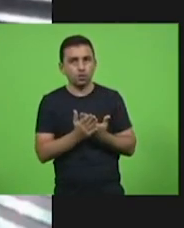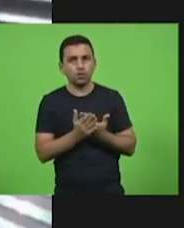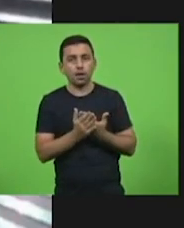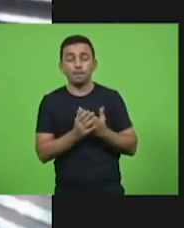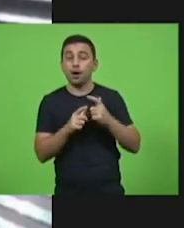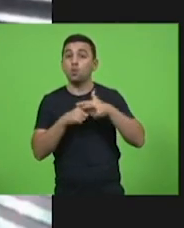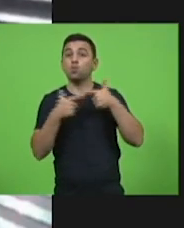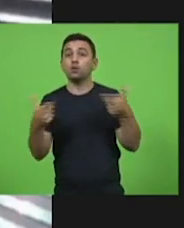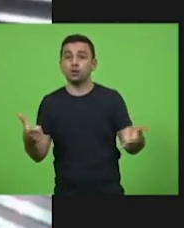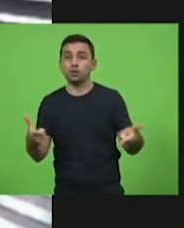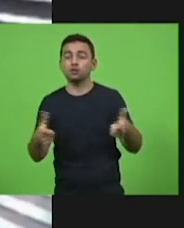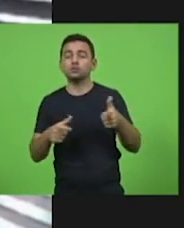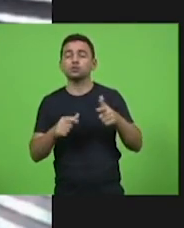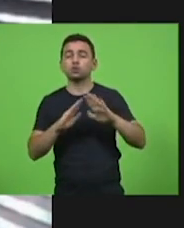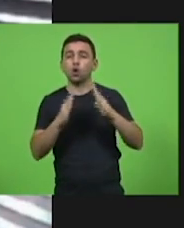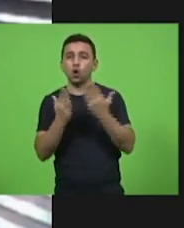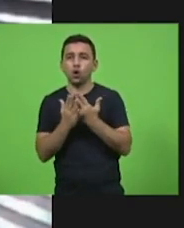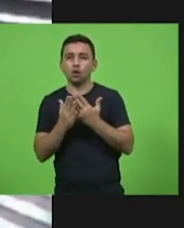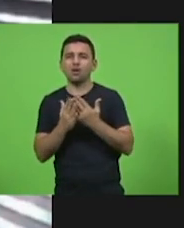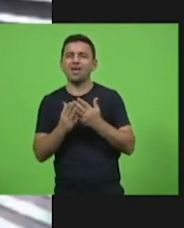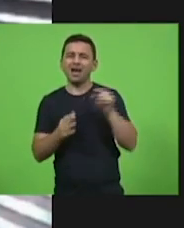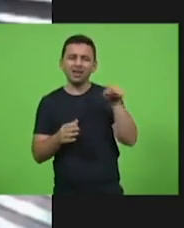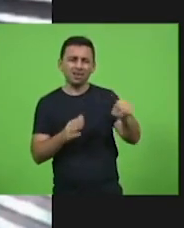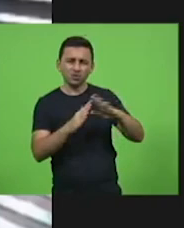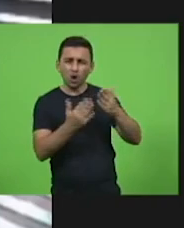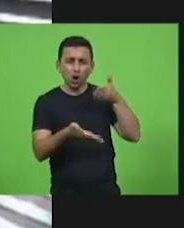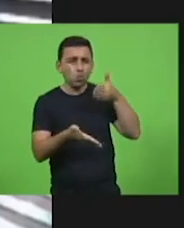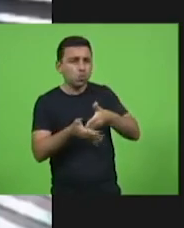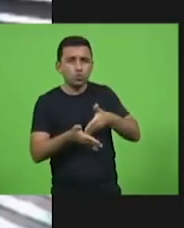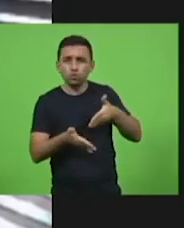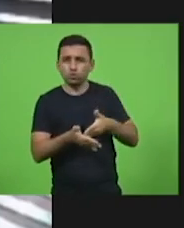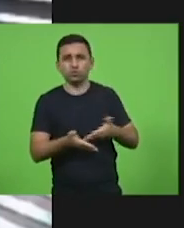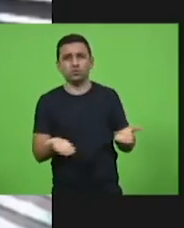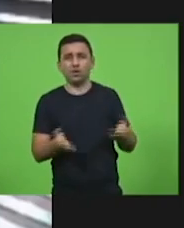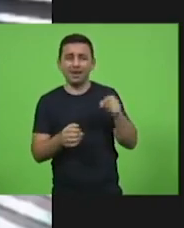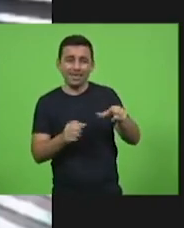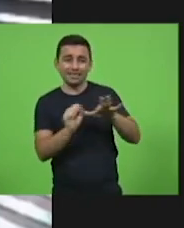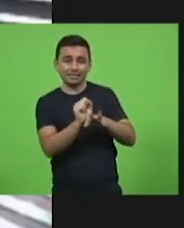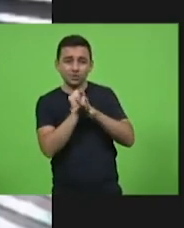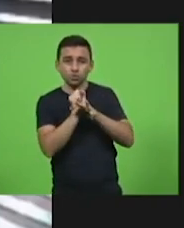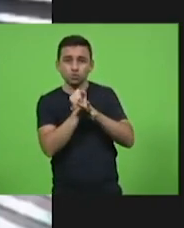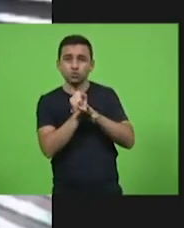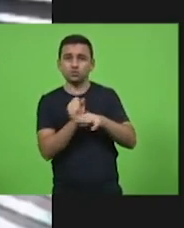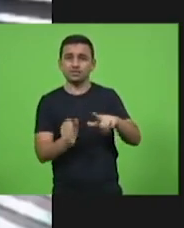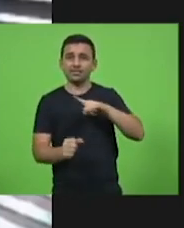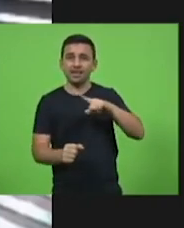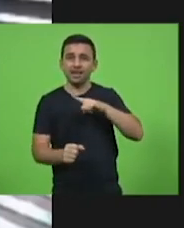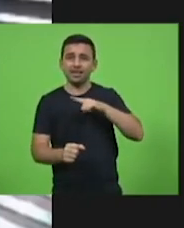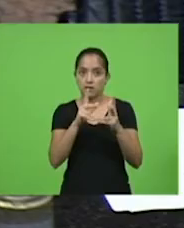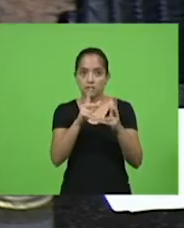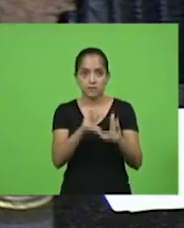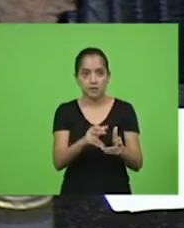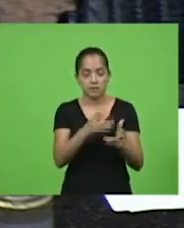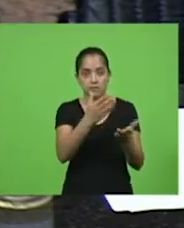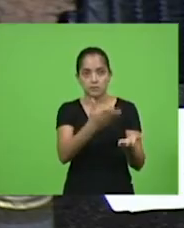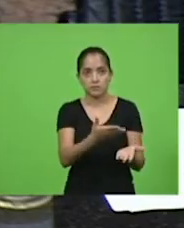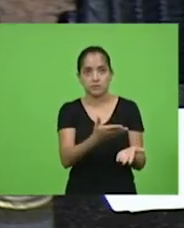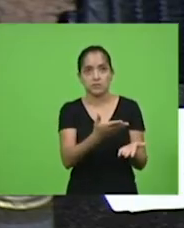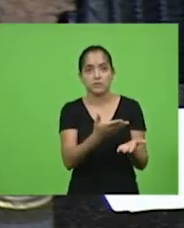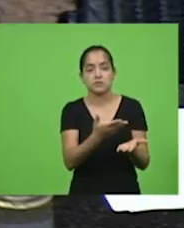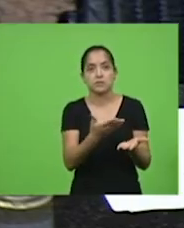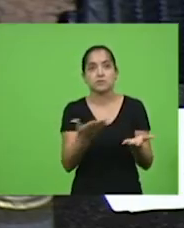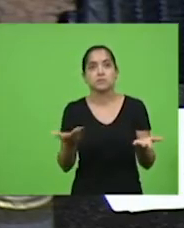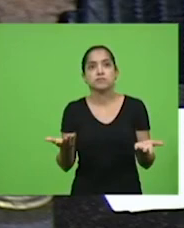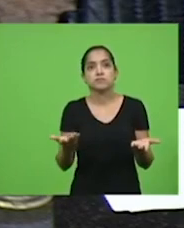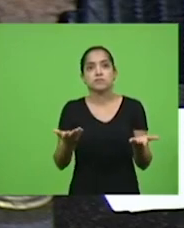do mundo. A escola é o último lugar, a escola é o lugar seguro, a escola é onde foram desenvolvidos protocolos. Onde que fica